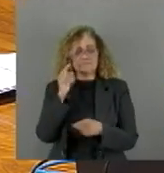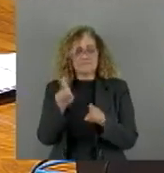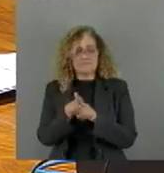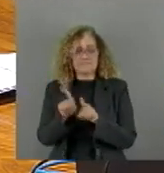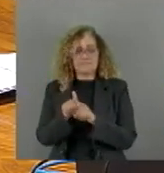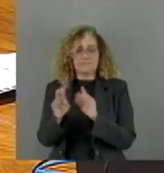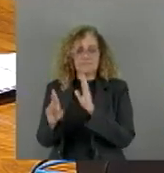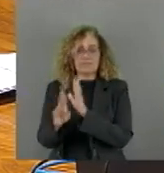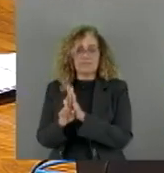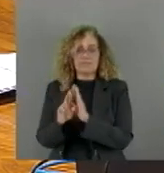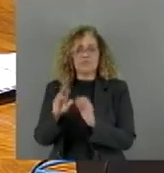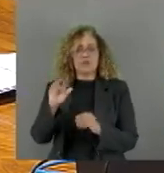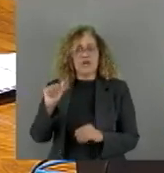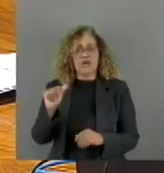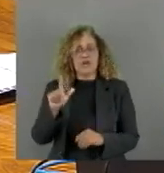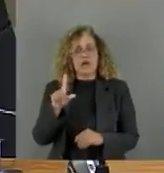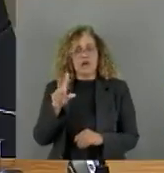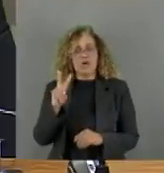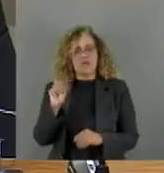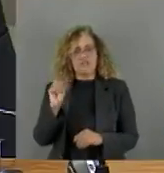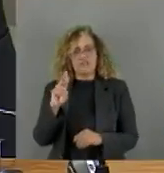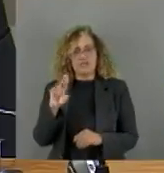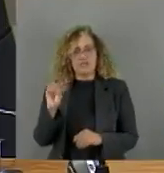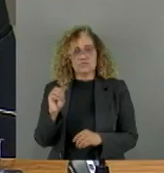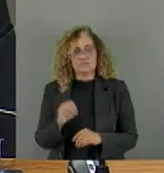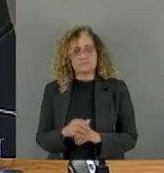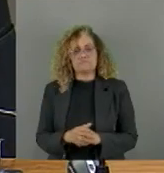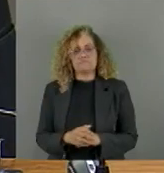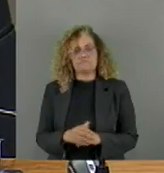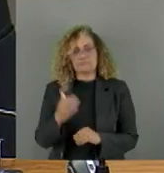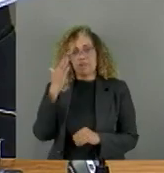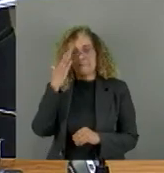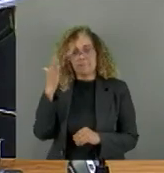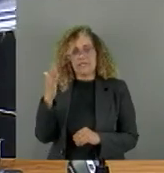autor. Obrigado, senador Paulo Paim.